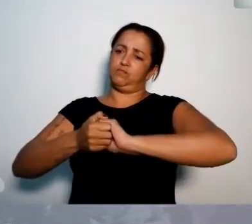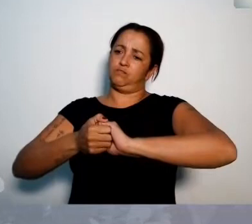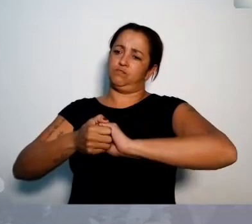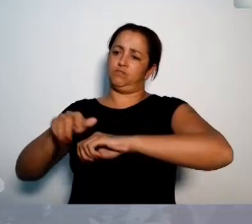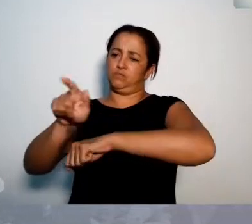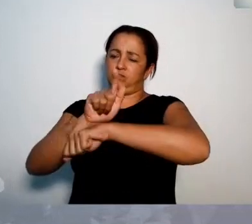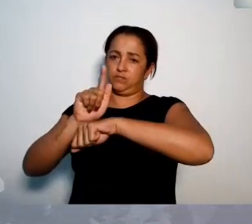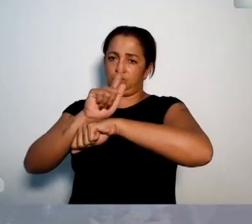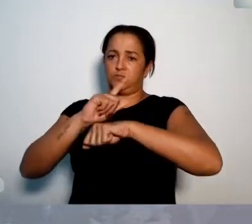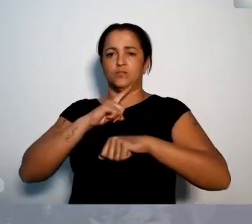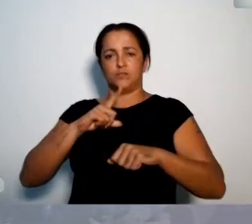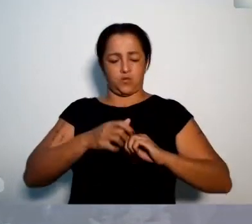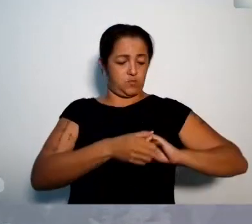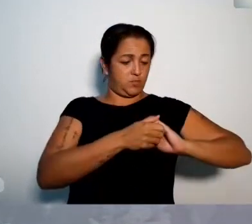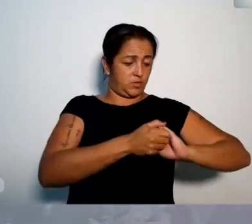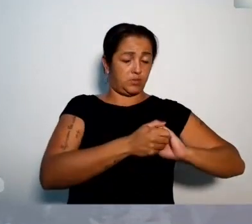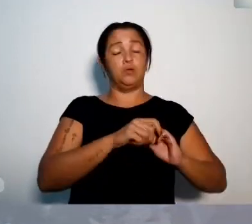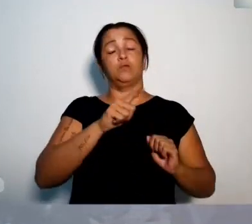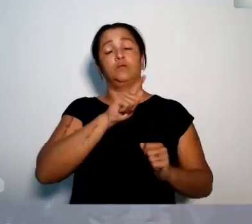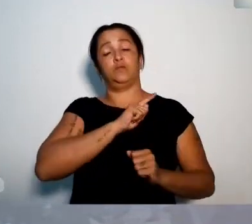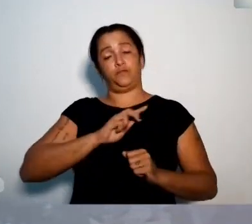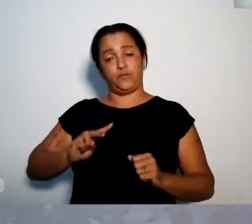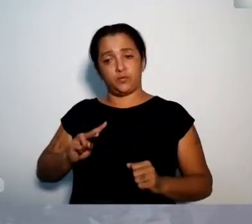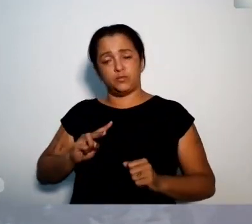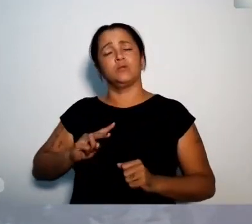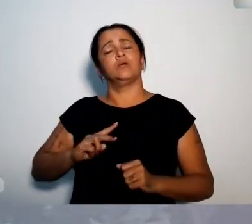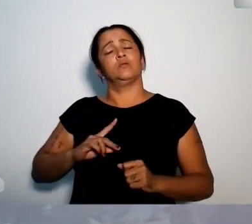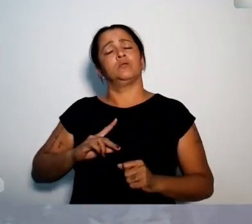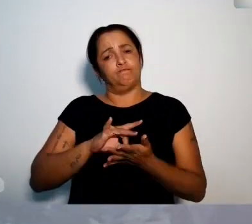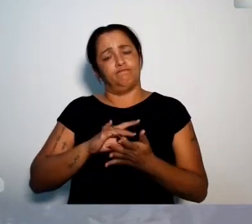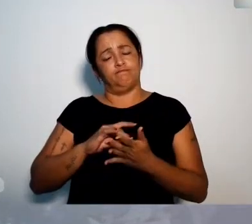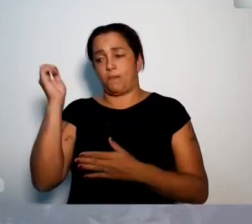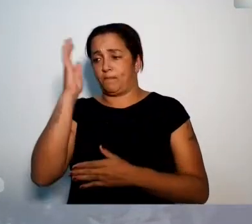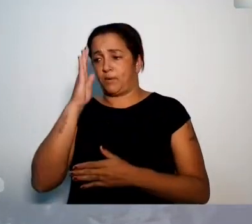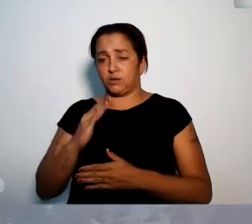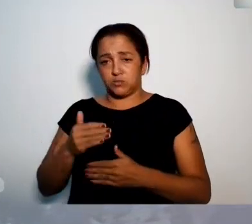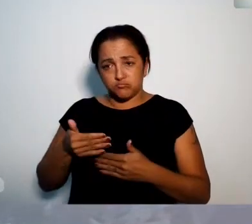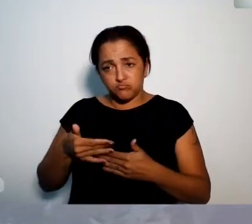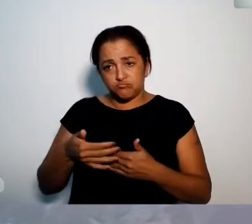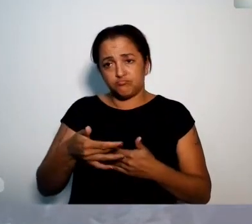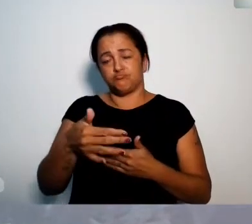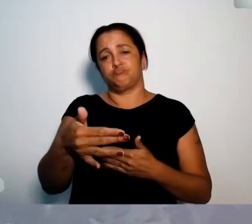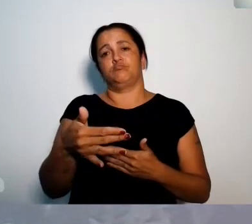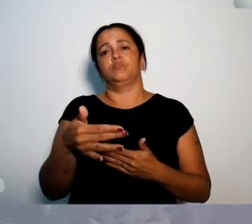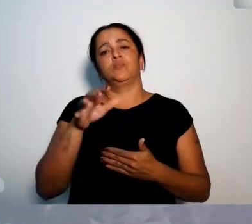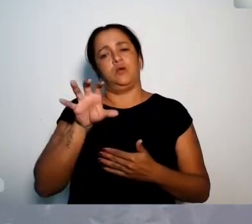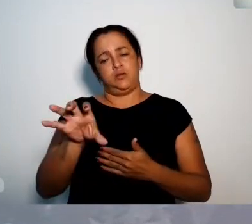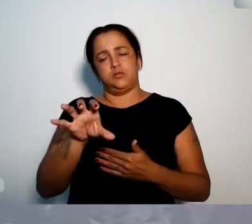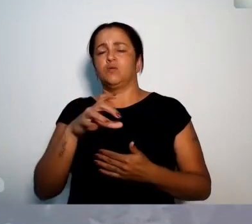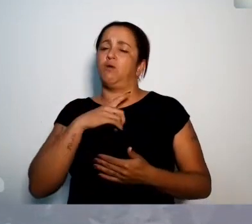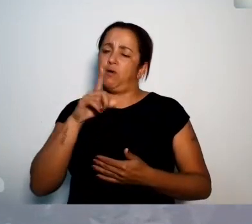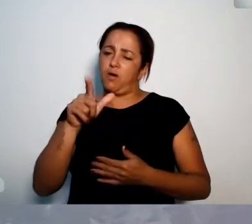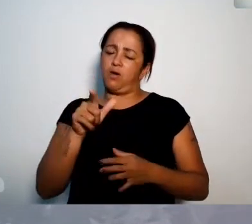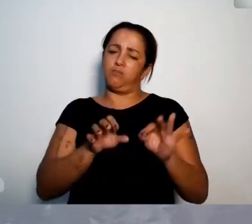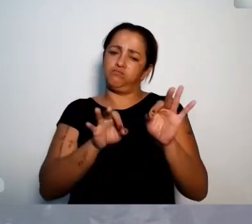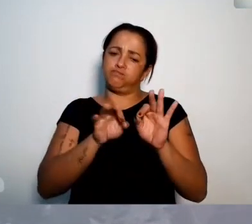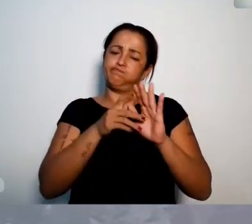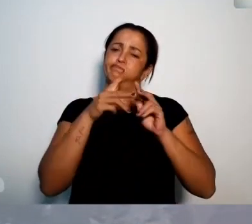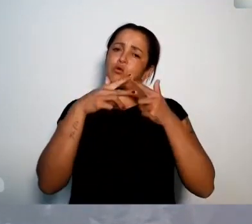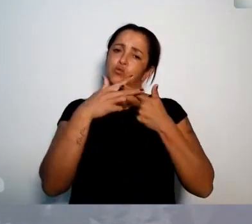governo, porque acho que, de fato, o Brasil caminha para isso. Acho que é um instrumento importantíssimo para a